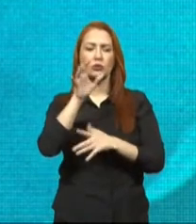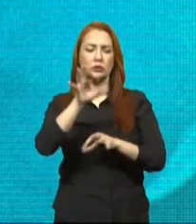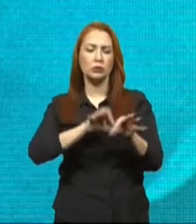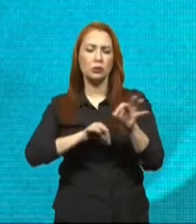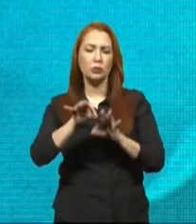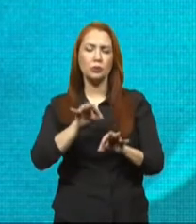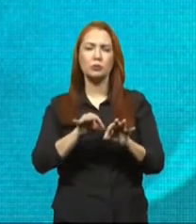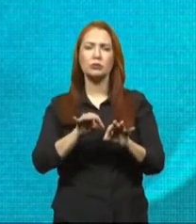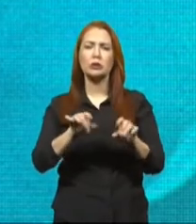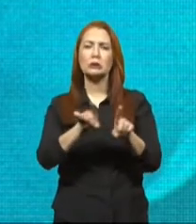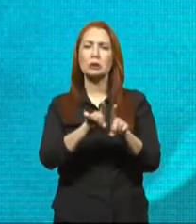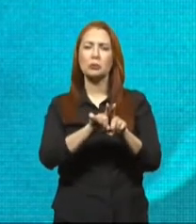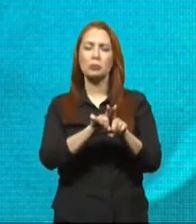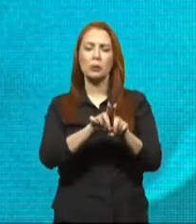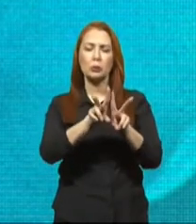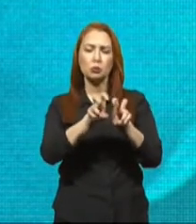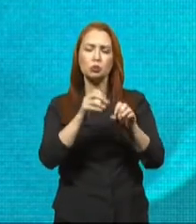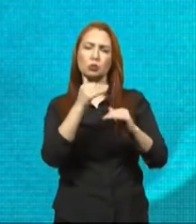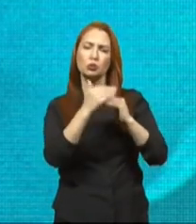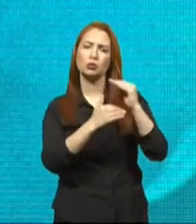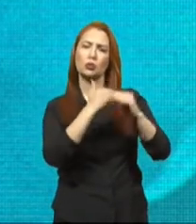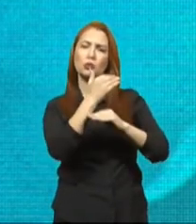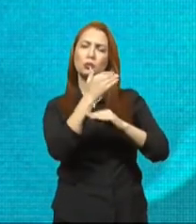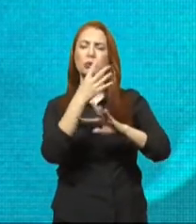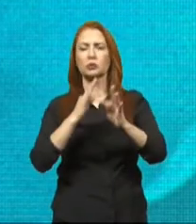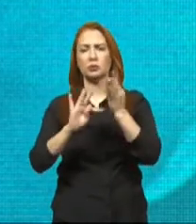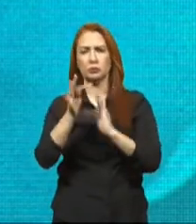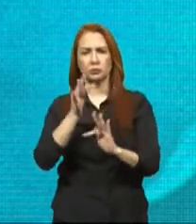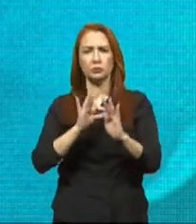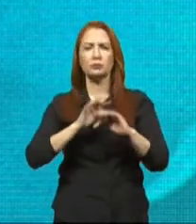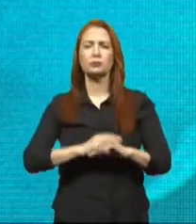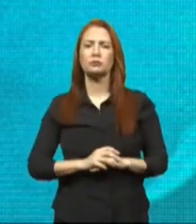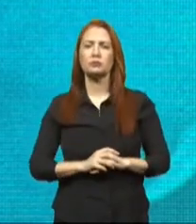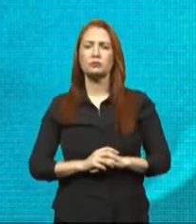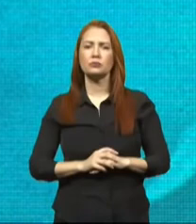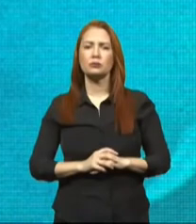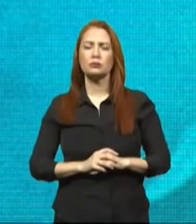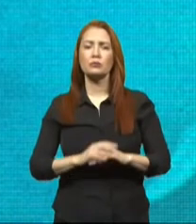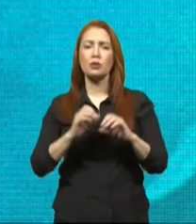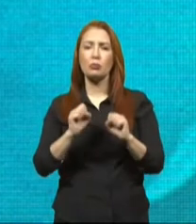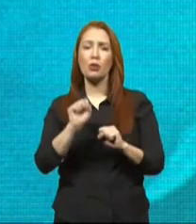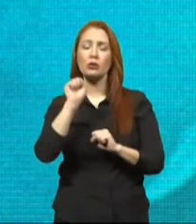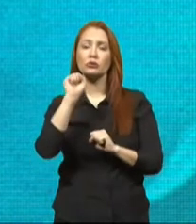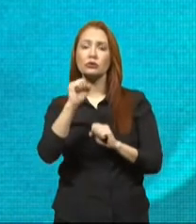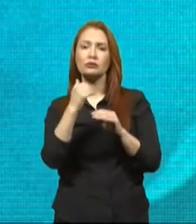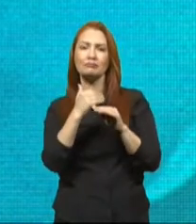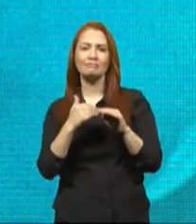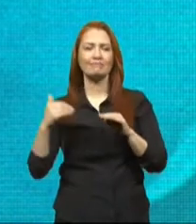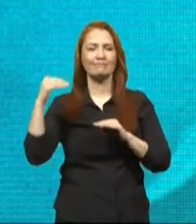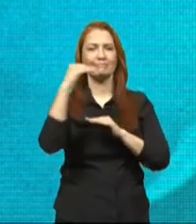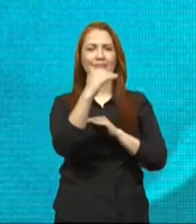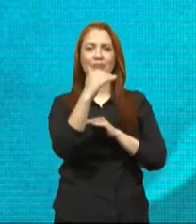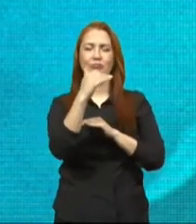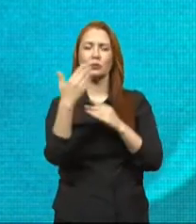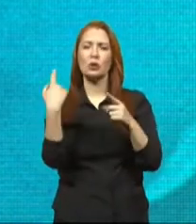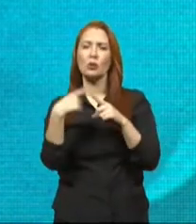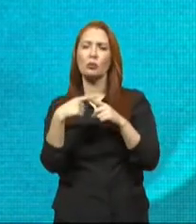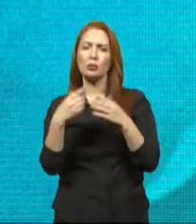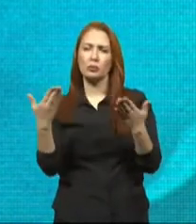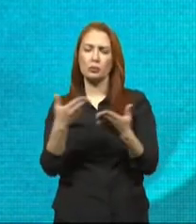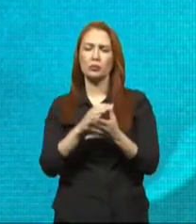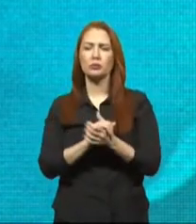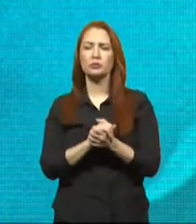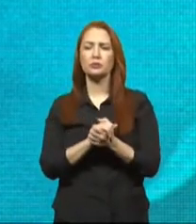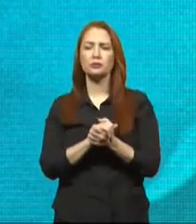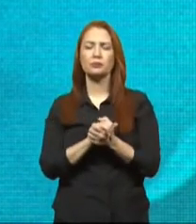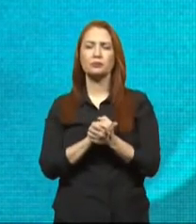de desenvolvimento de tecnologias, isso pode dar um salto, né? Porque hoje em dia muitas das